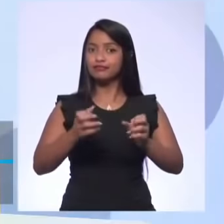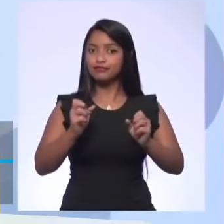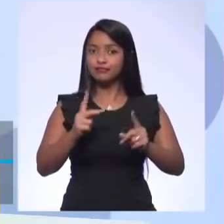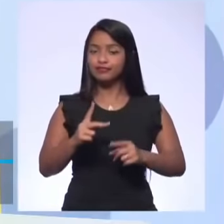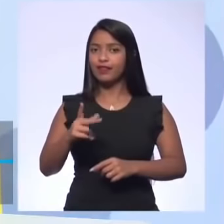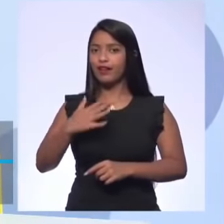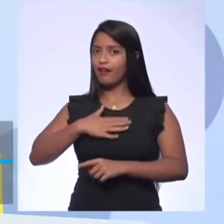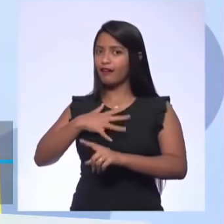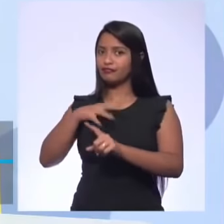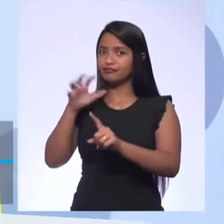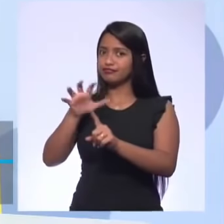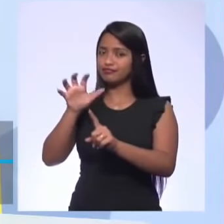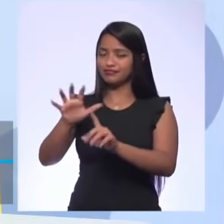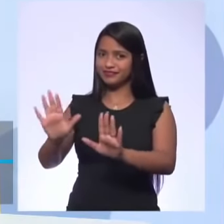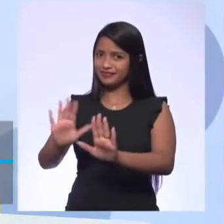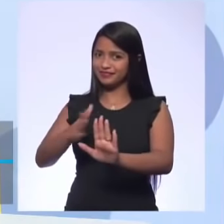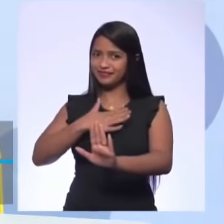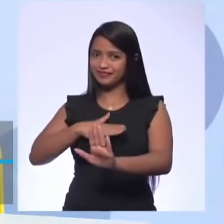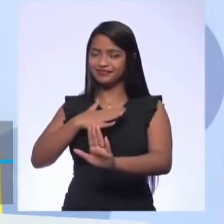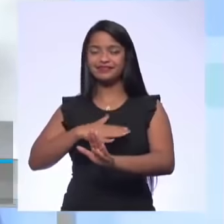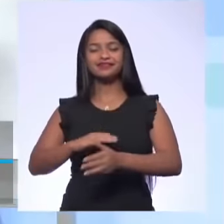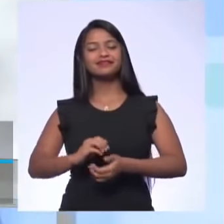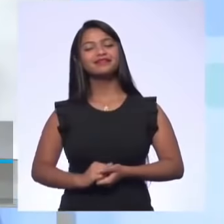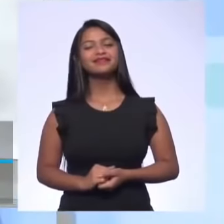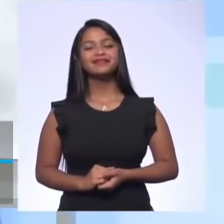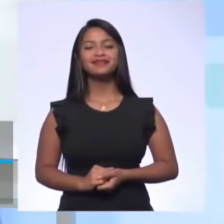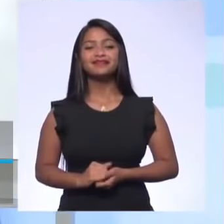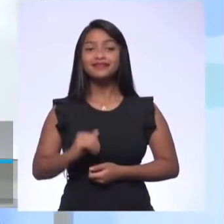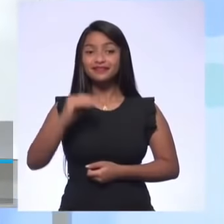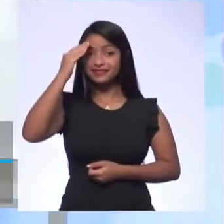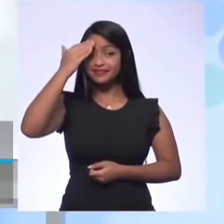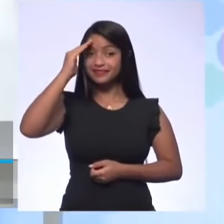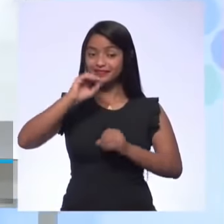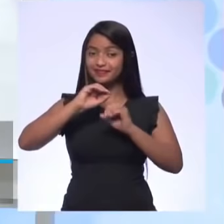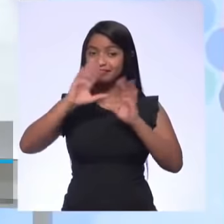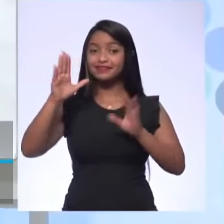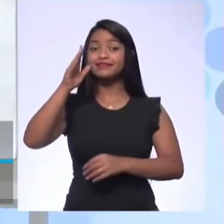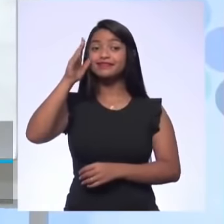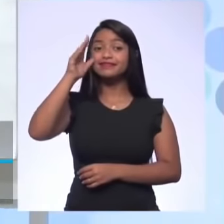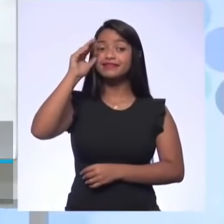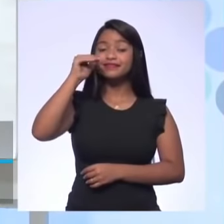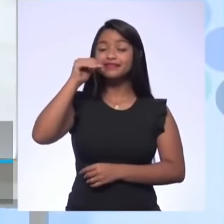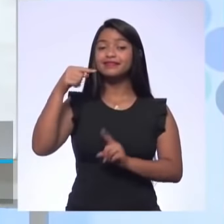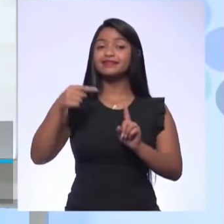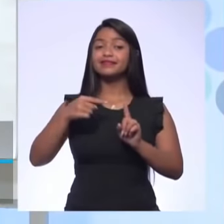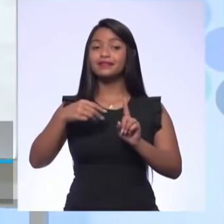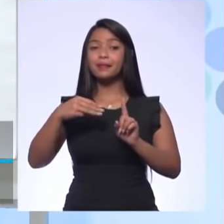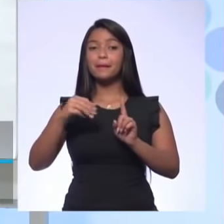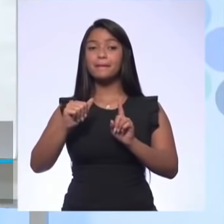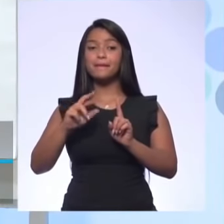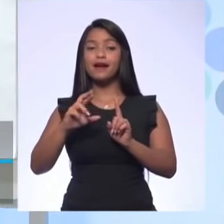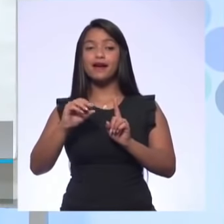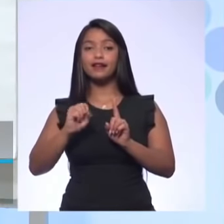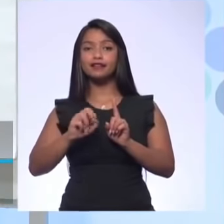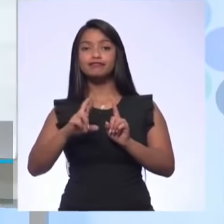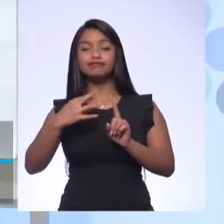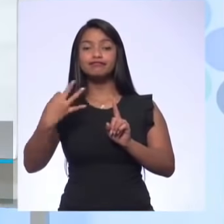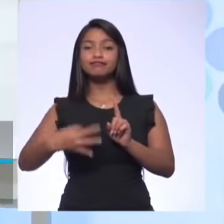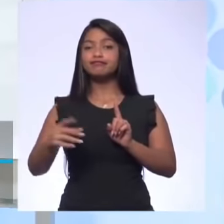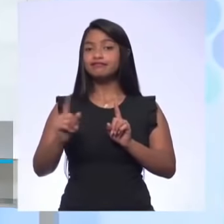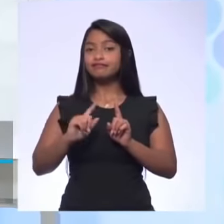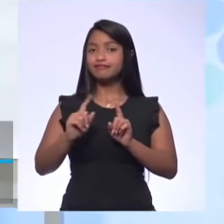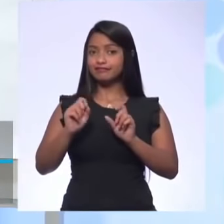Marcos. Sem pressão, no pressure. Entendeu? Vamos ver se o Marcos é bom, hein? Vamos ver qual vai ser a nota do Marcos.